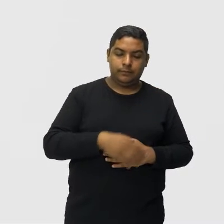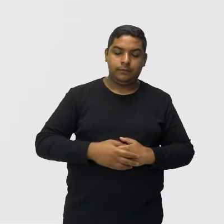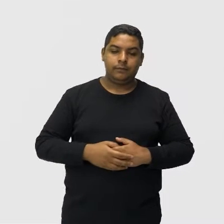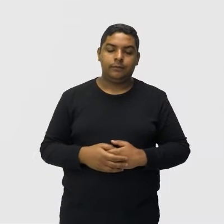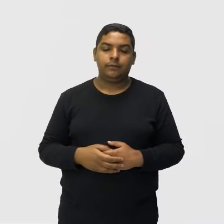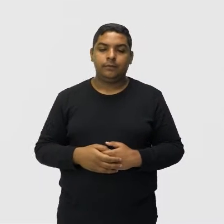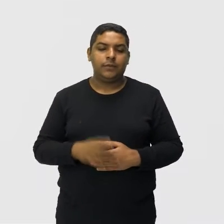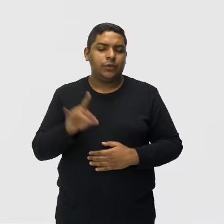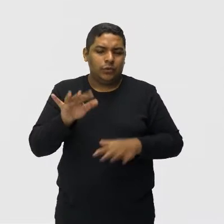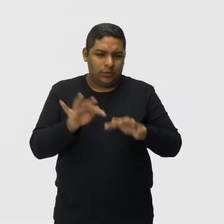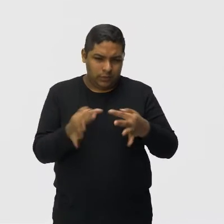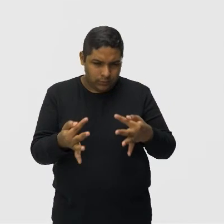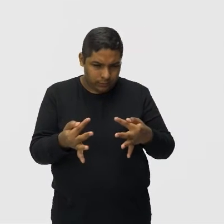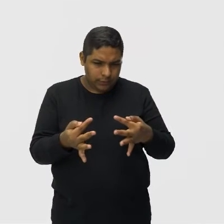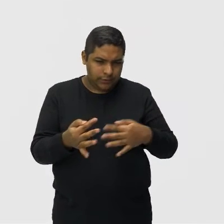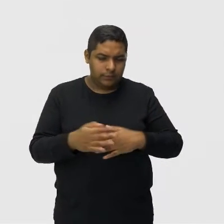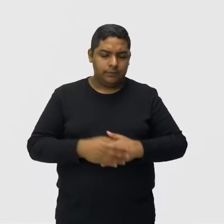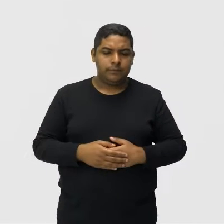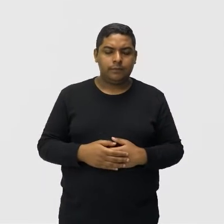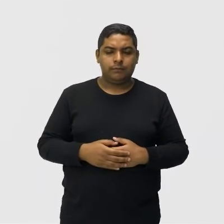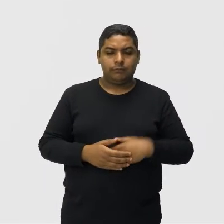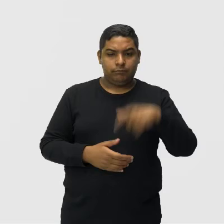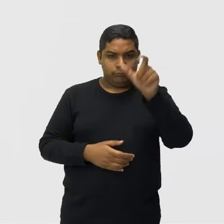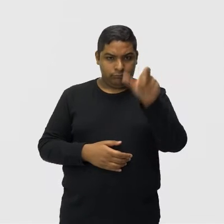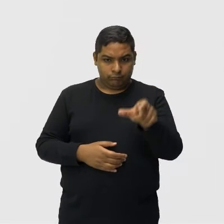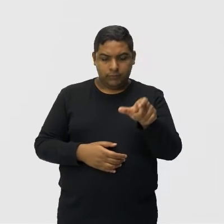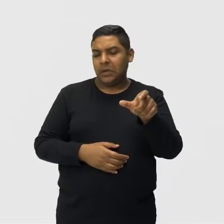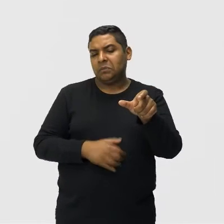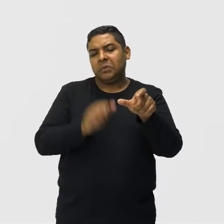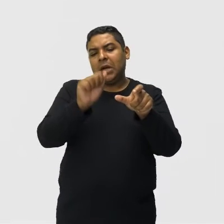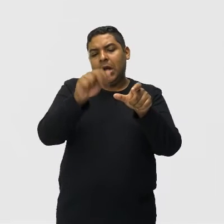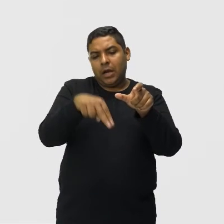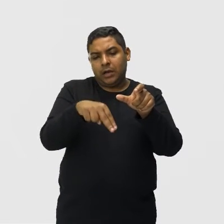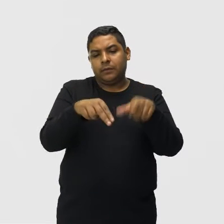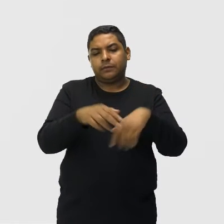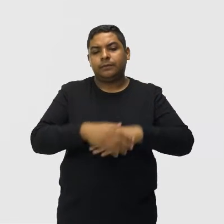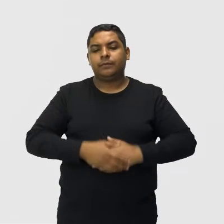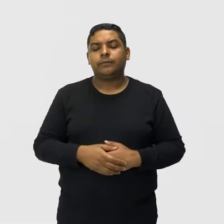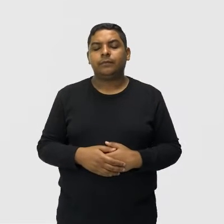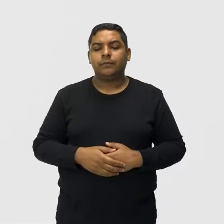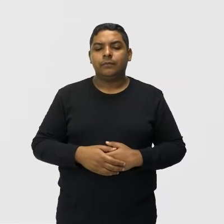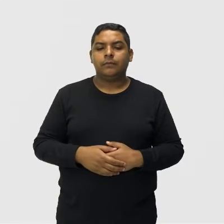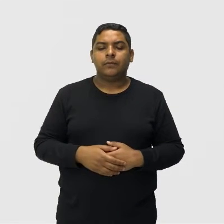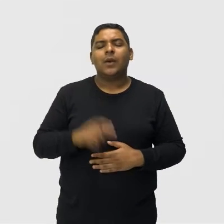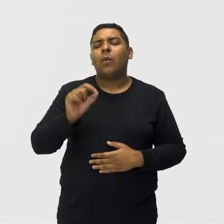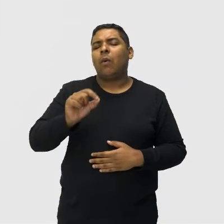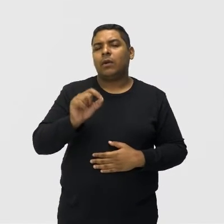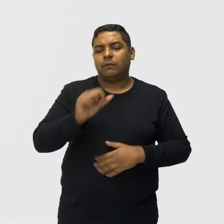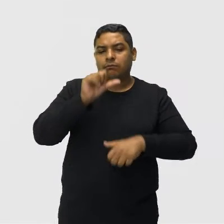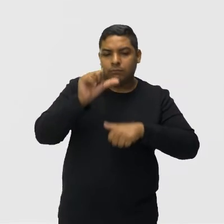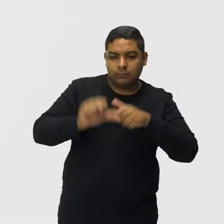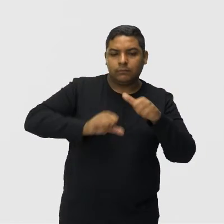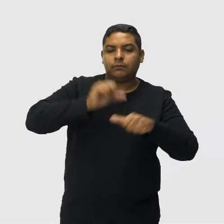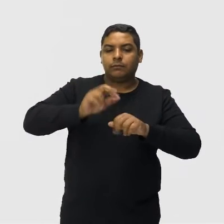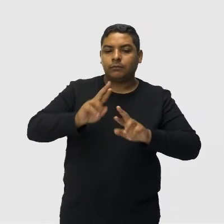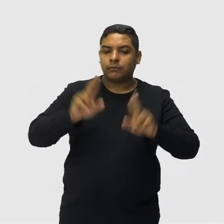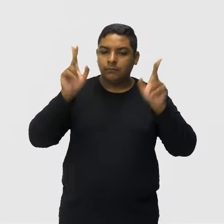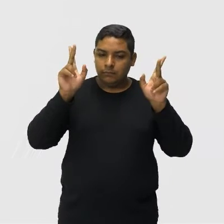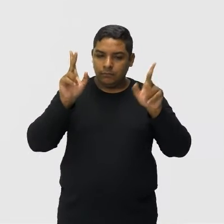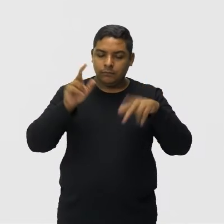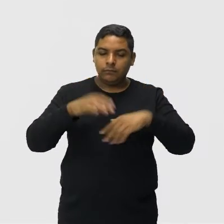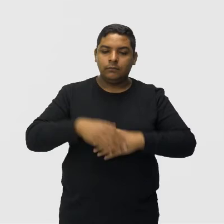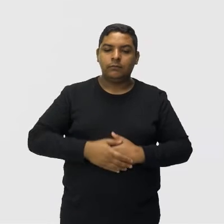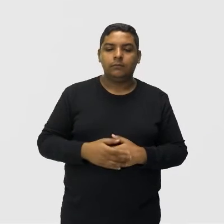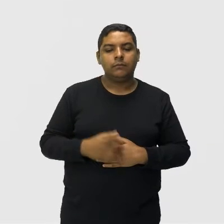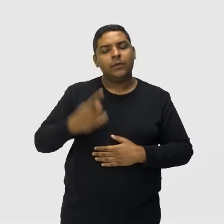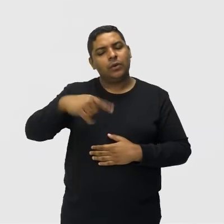Somente ligações simples, o infixo continua o mesmo, an. O que vai mudar, né? O que vai ser diferente aqui?